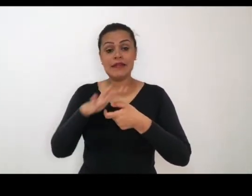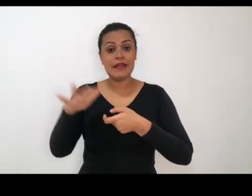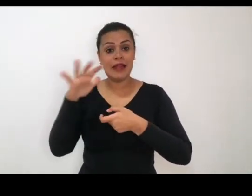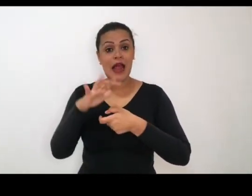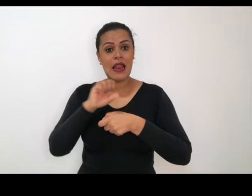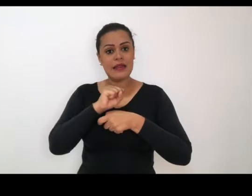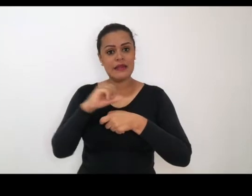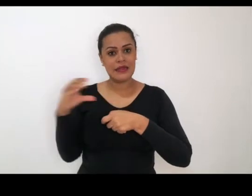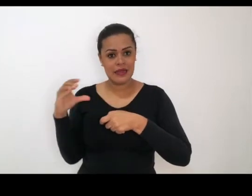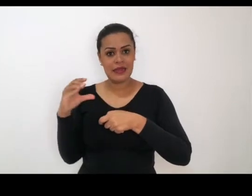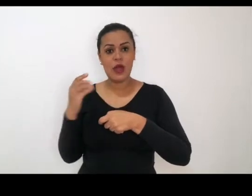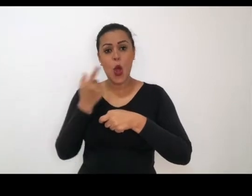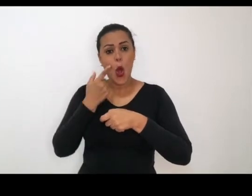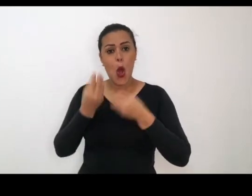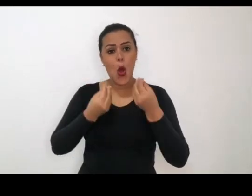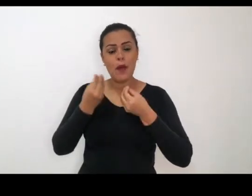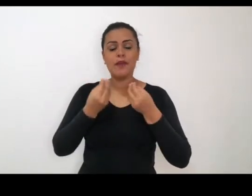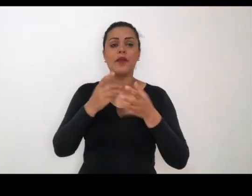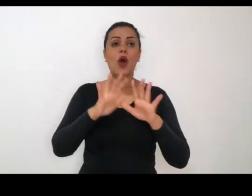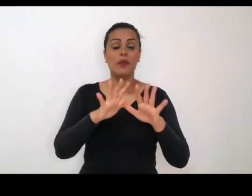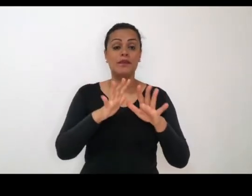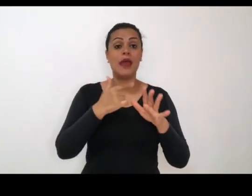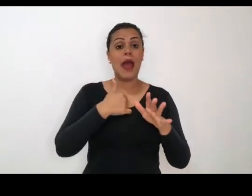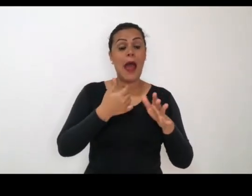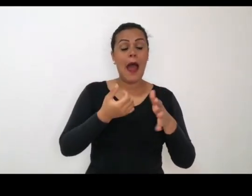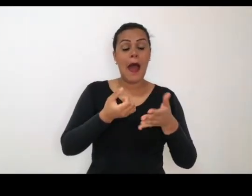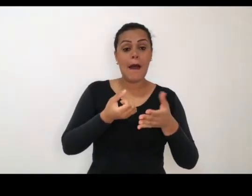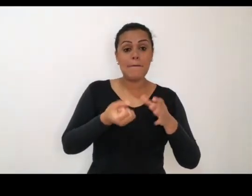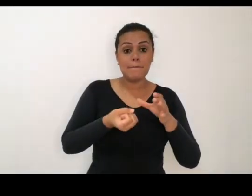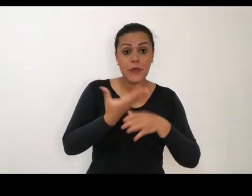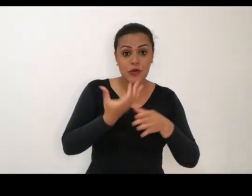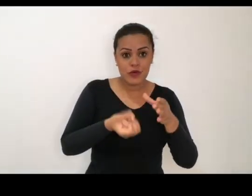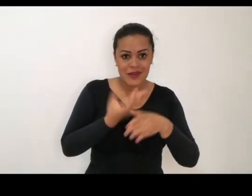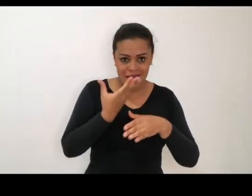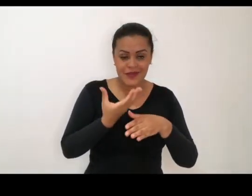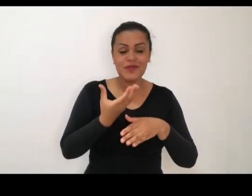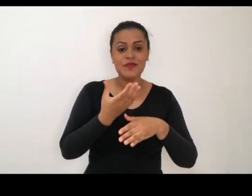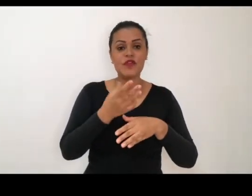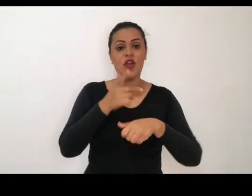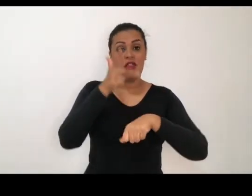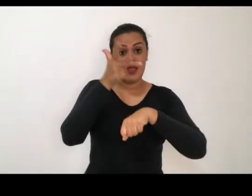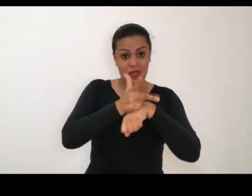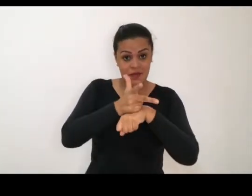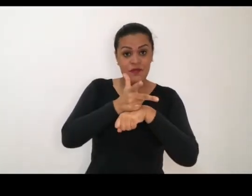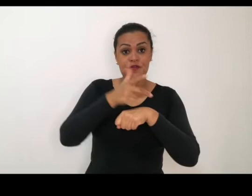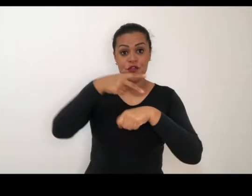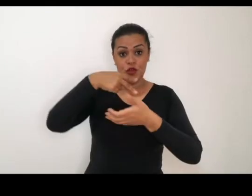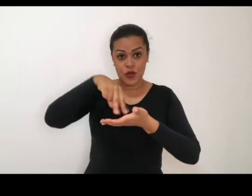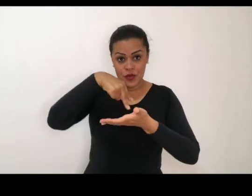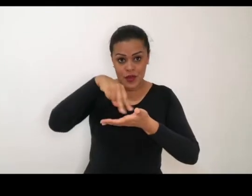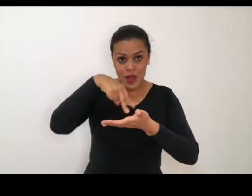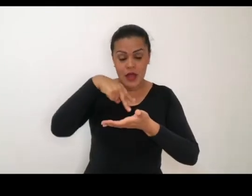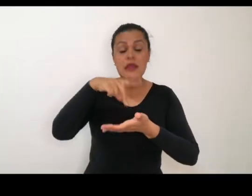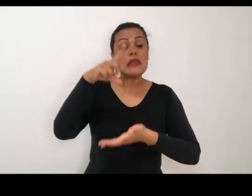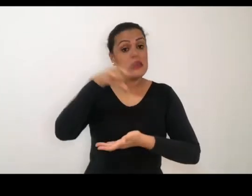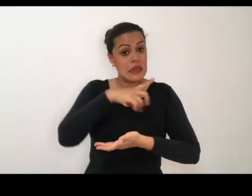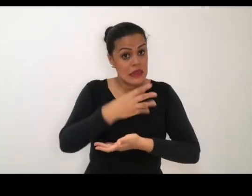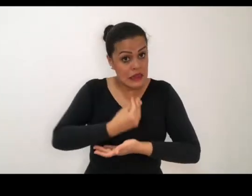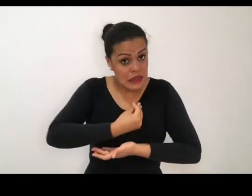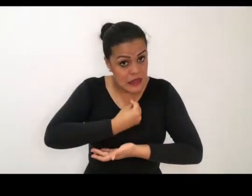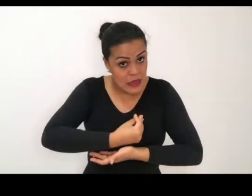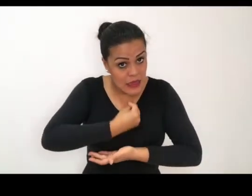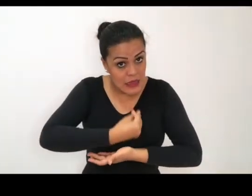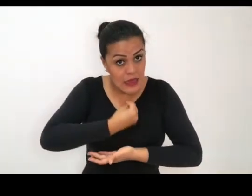da videodança existe, é potente, tem essa sua identidade, né? Eu acho